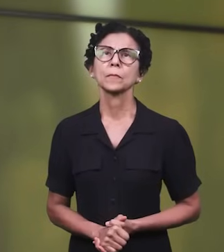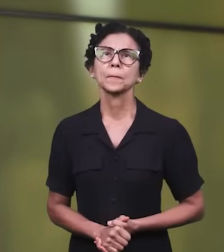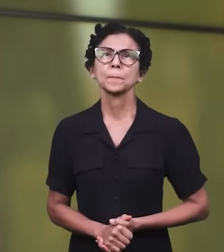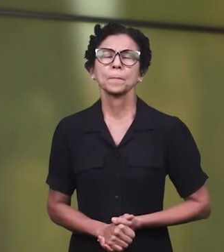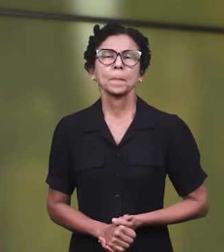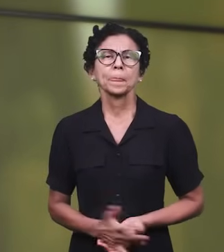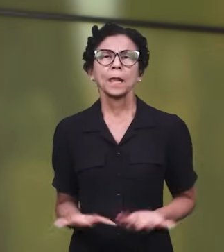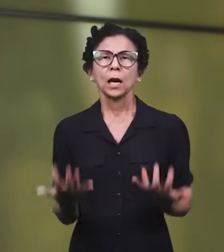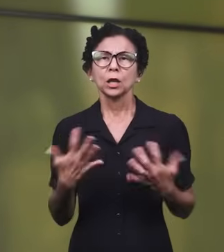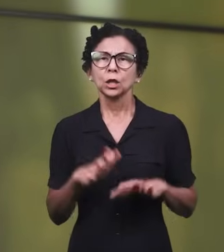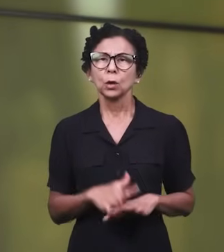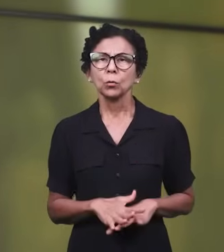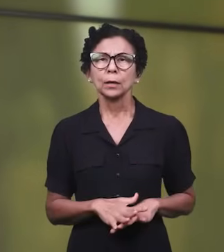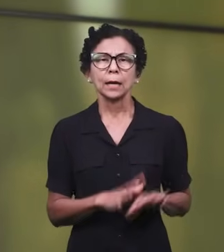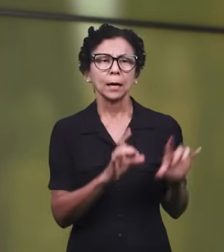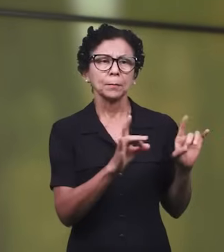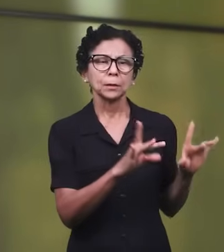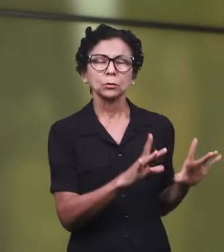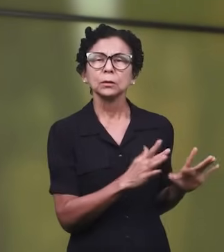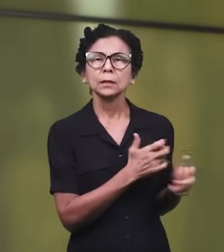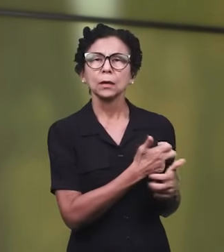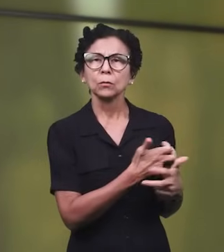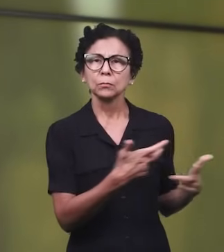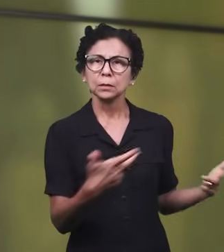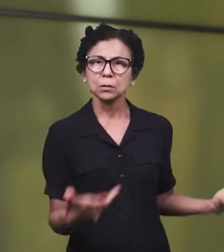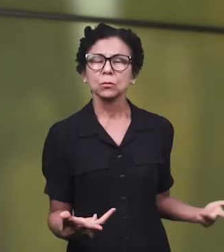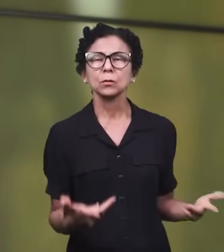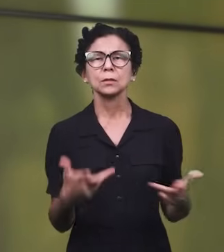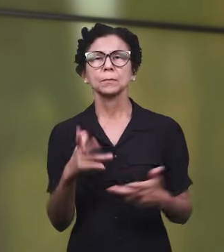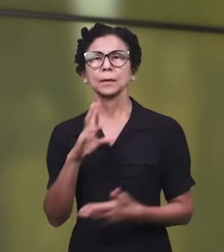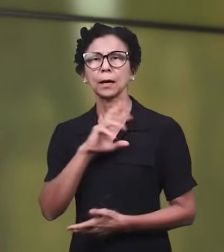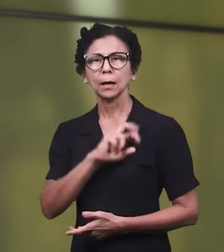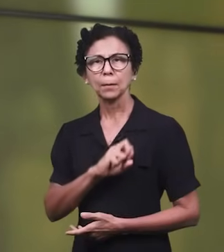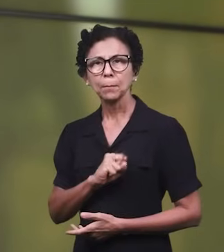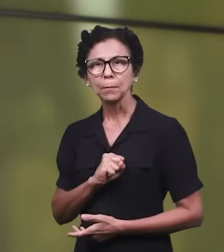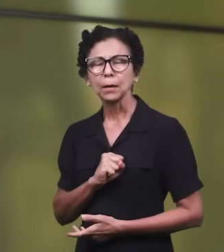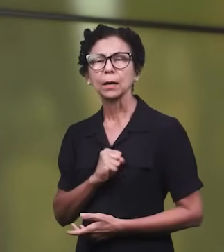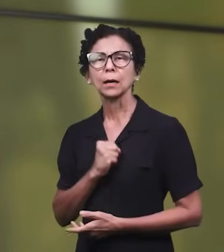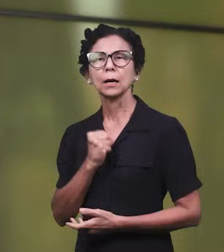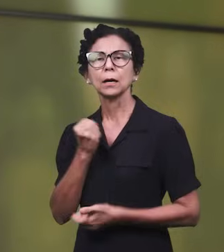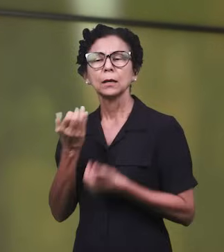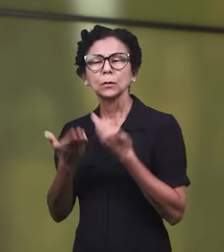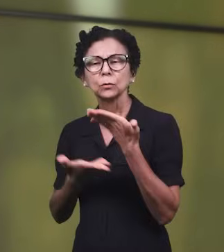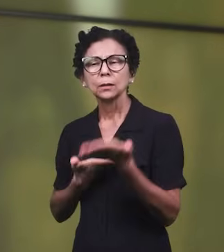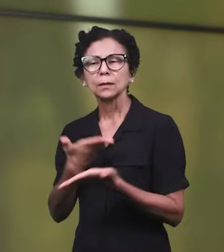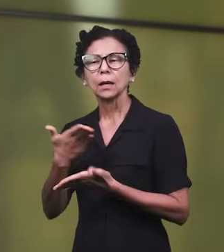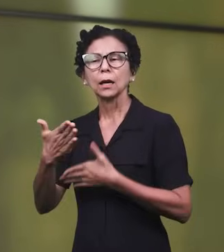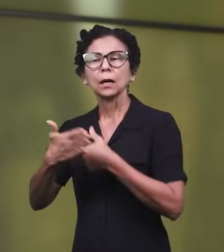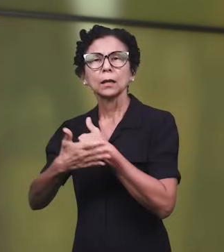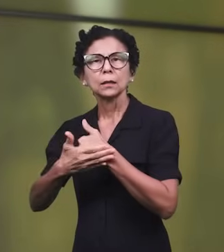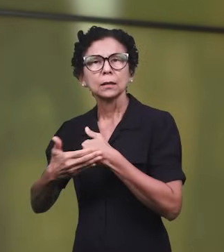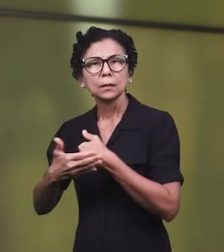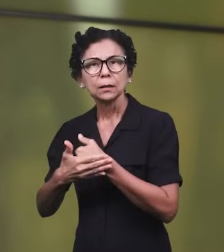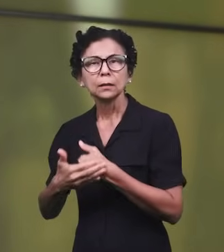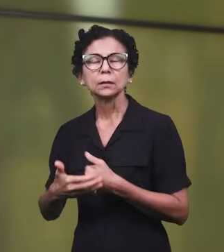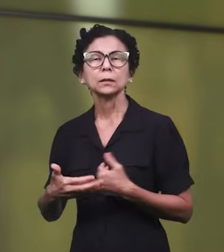que eles precisam, a base que eles precisam, o amor que eles precisam. Então é importante admirar a Ana, mas